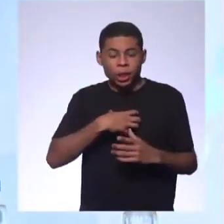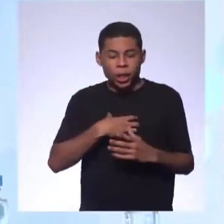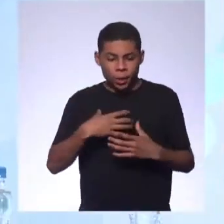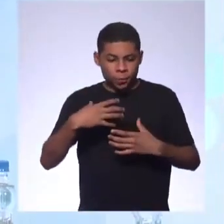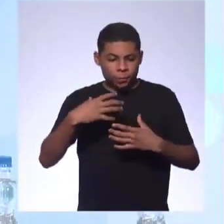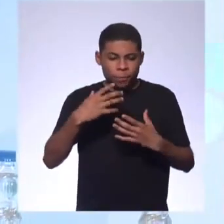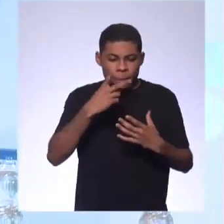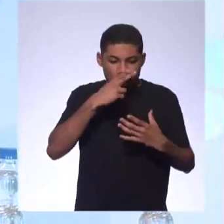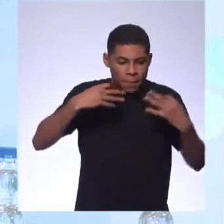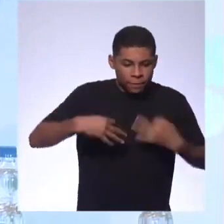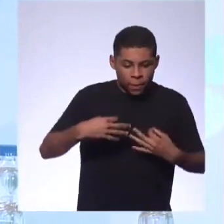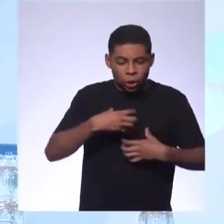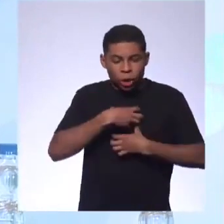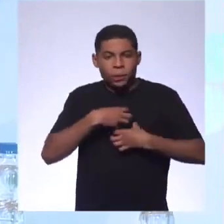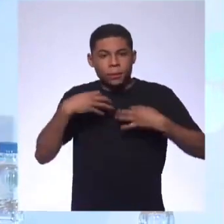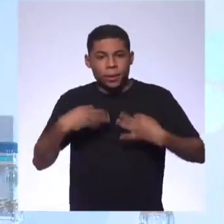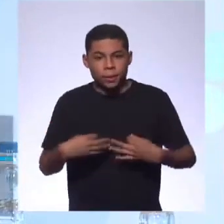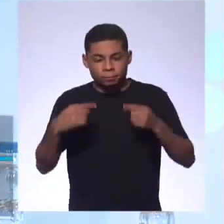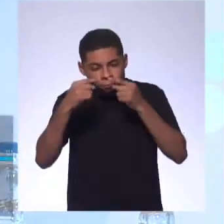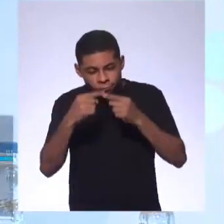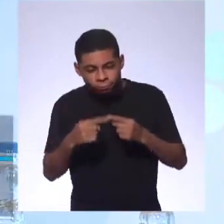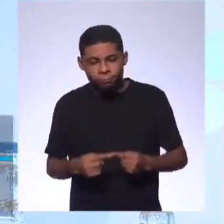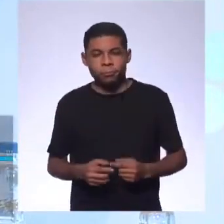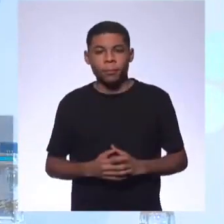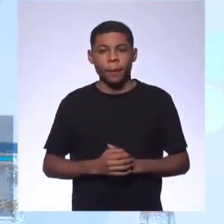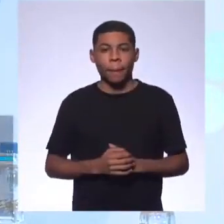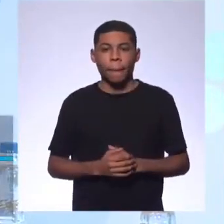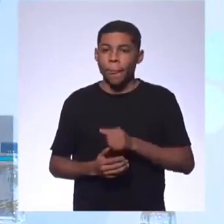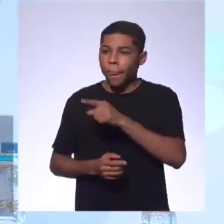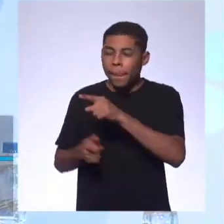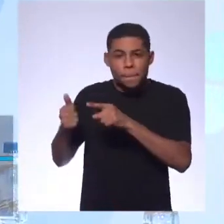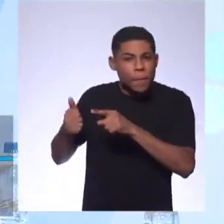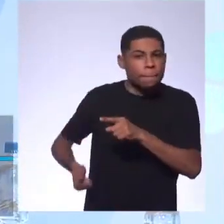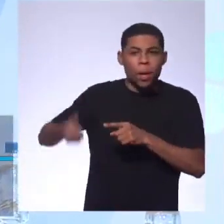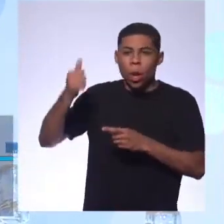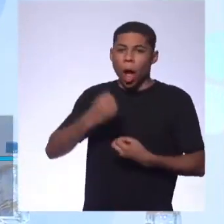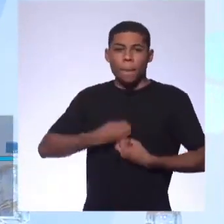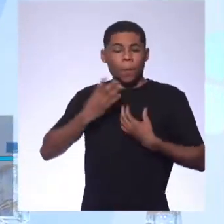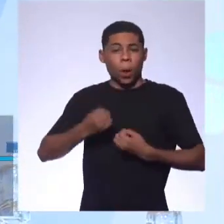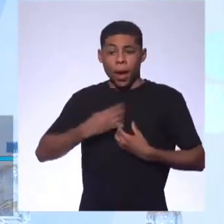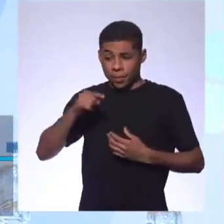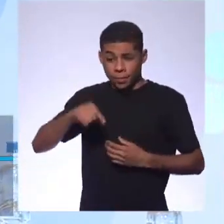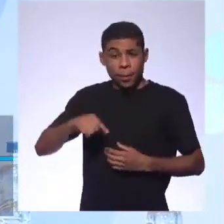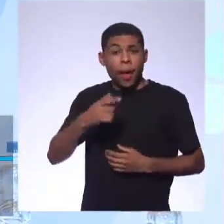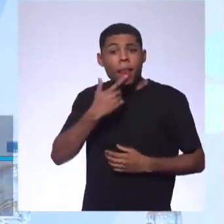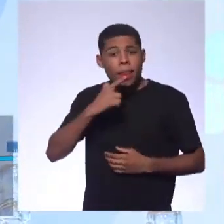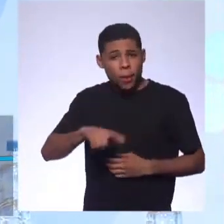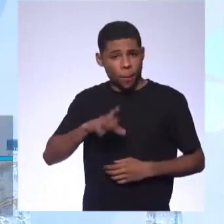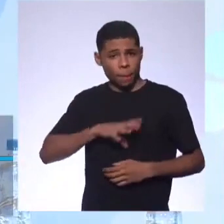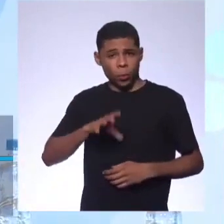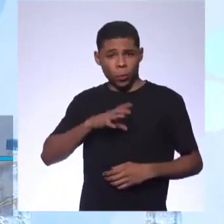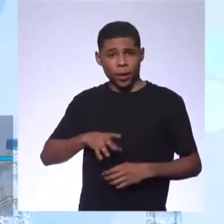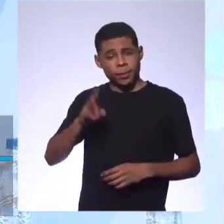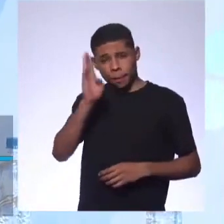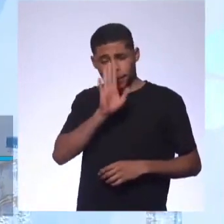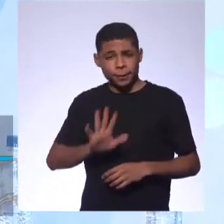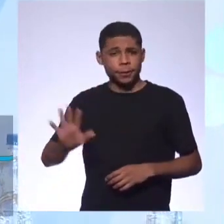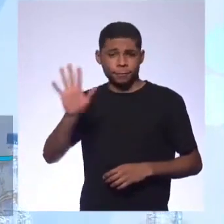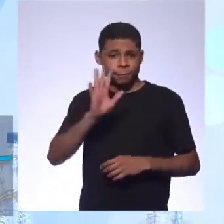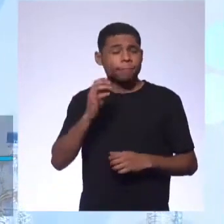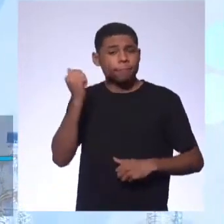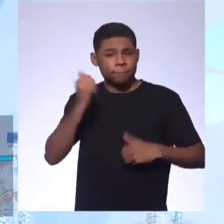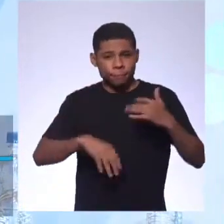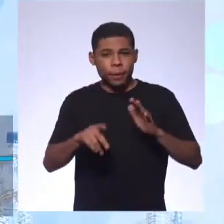toda perfeita. Considerado, então, o maior poeta da língua portuguesa, por Mia Couto, que eu falei aqui na